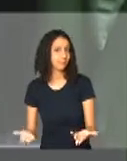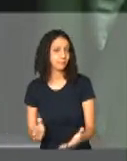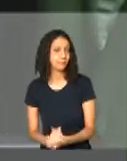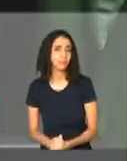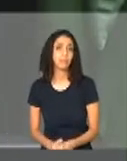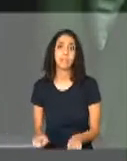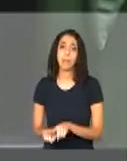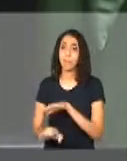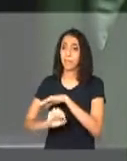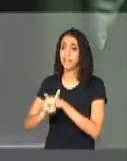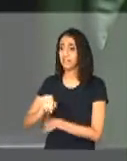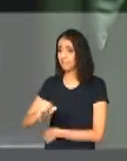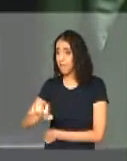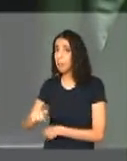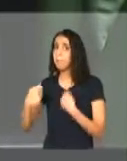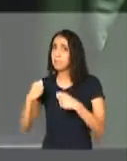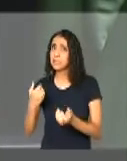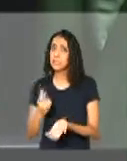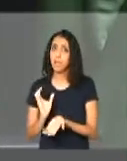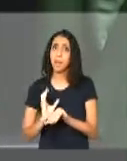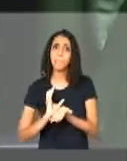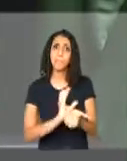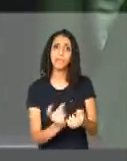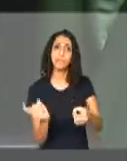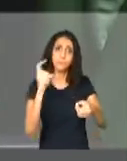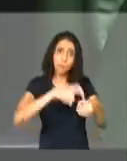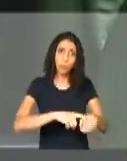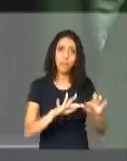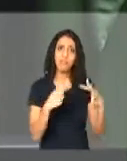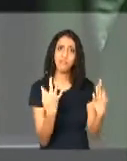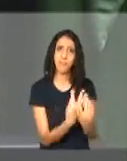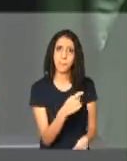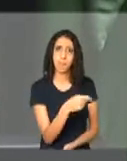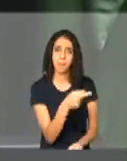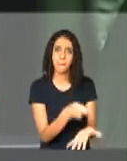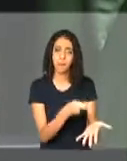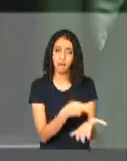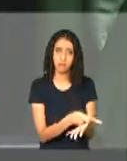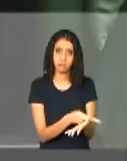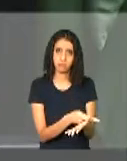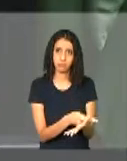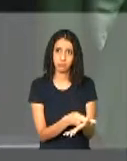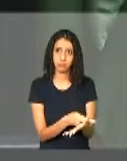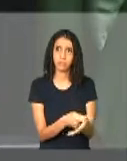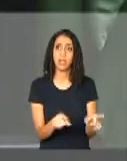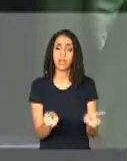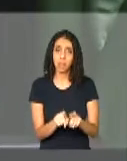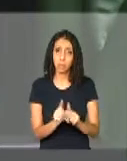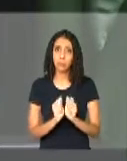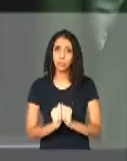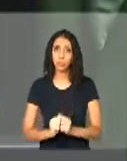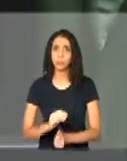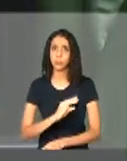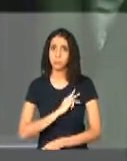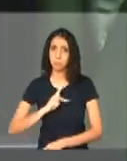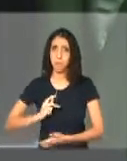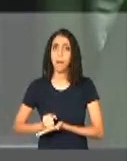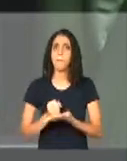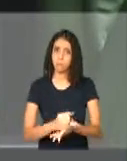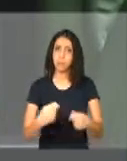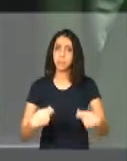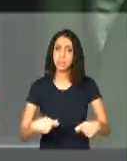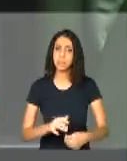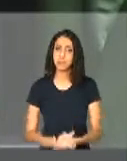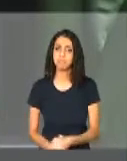as famílias em acordo a ser homologado na Justiça, juntamente com os familiares e com o Ministério Público.